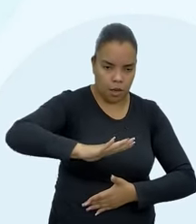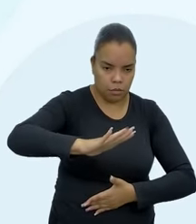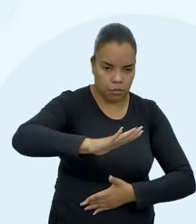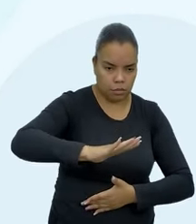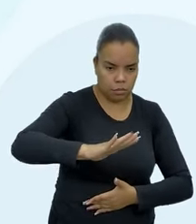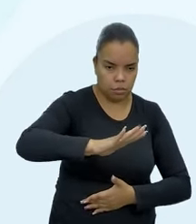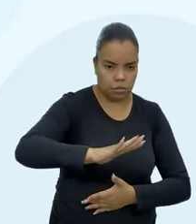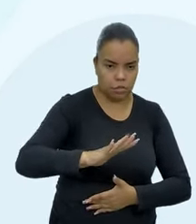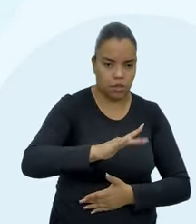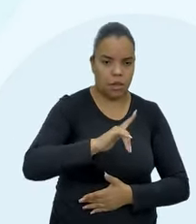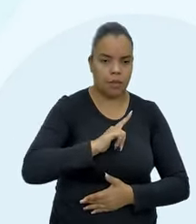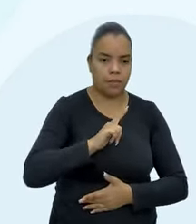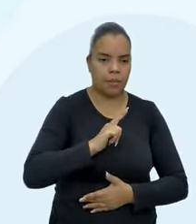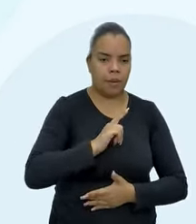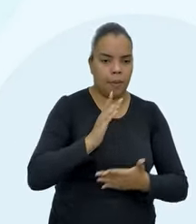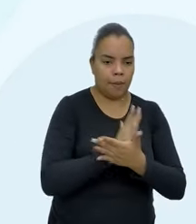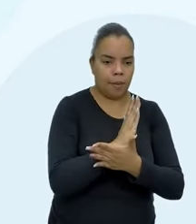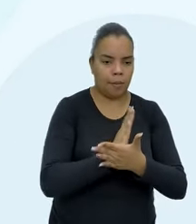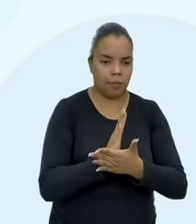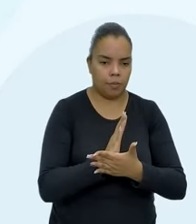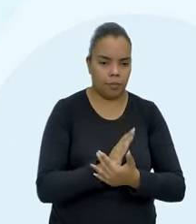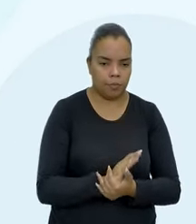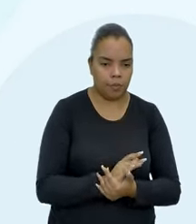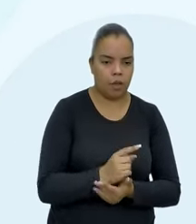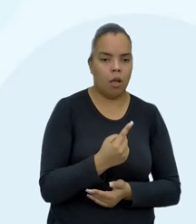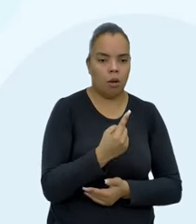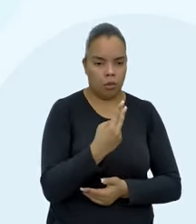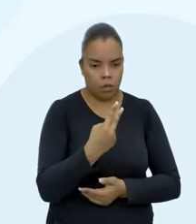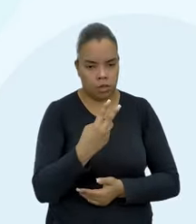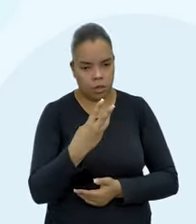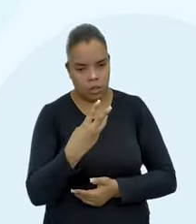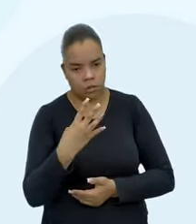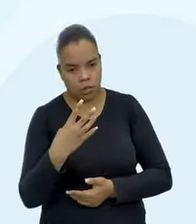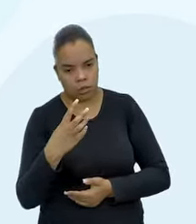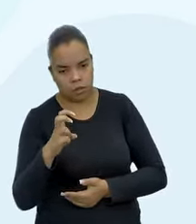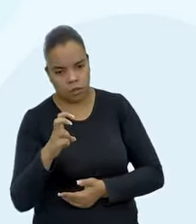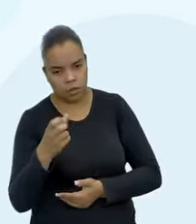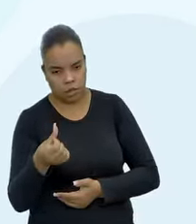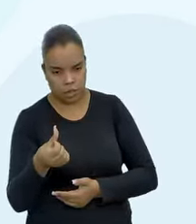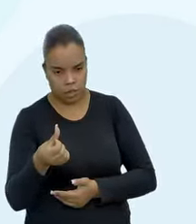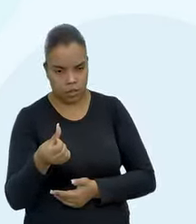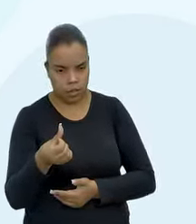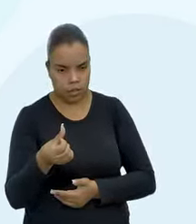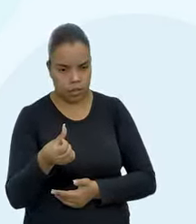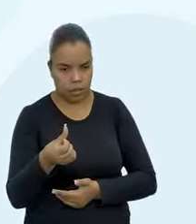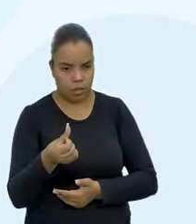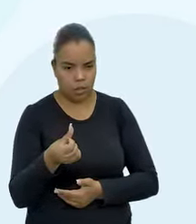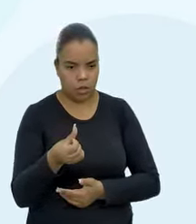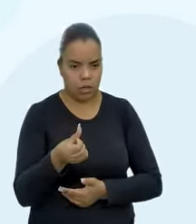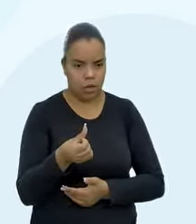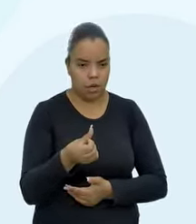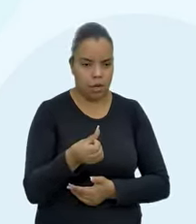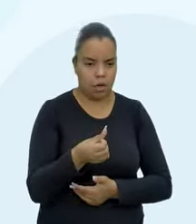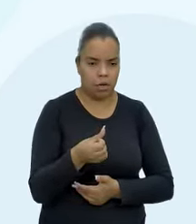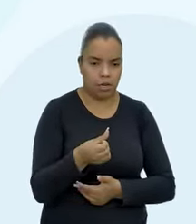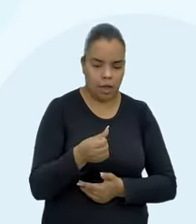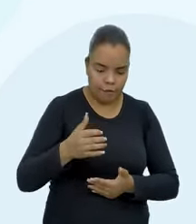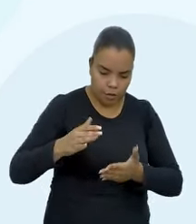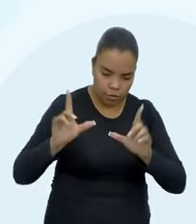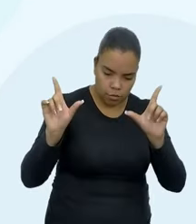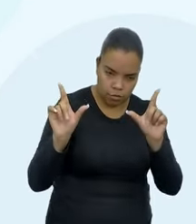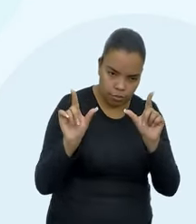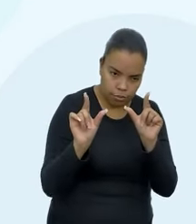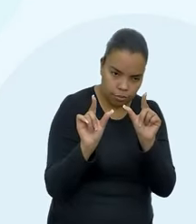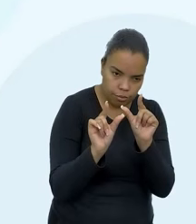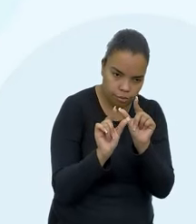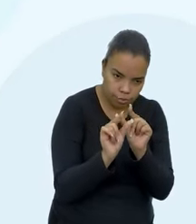então a pelos intervalos e pelos finos né um dois três quatro cinco seis altura 1 2 3